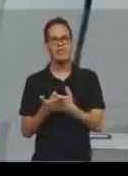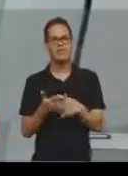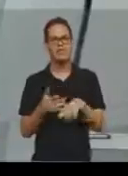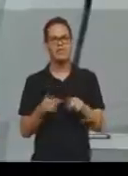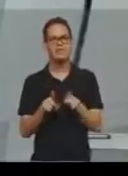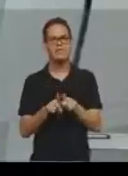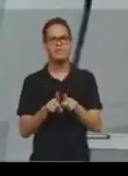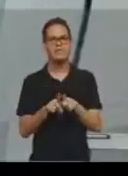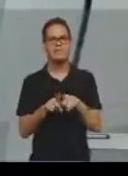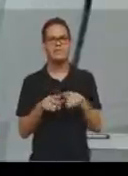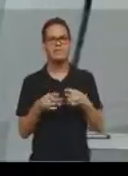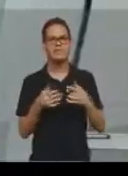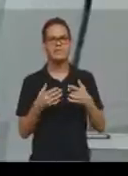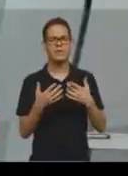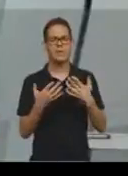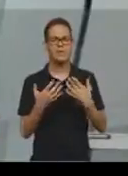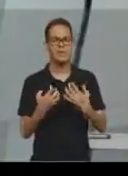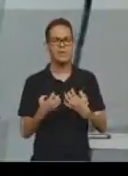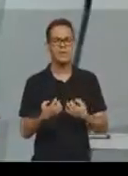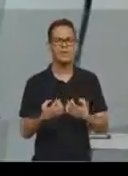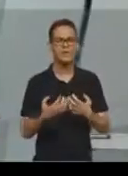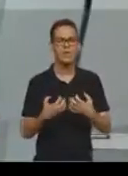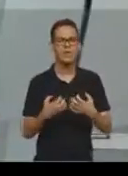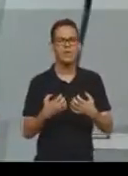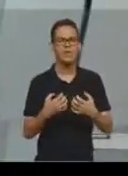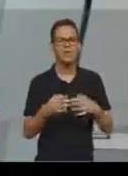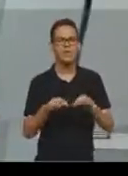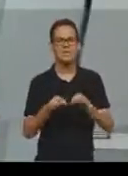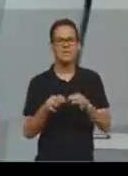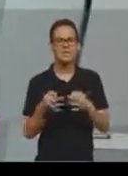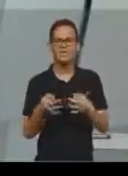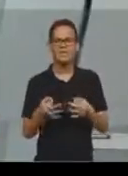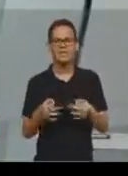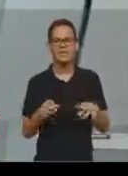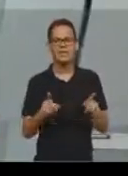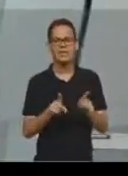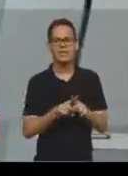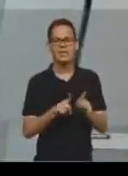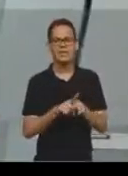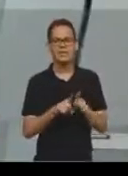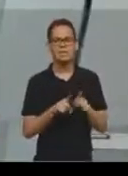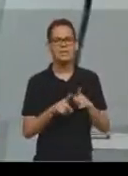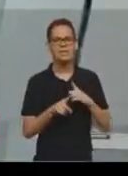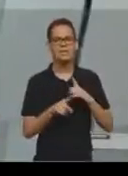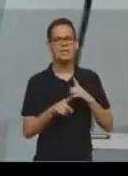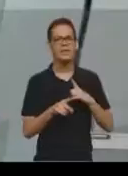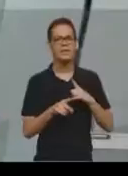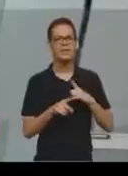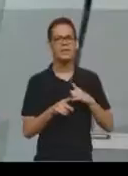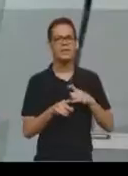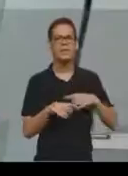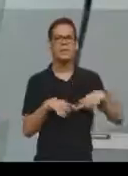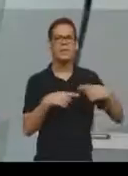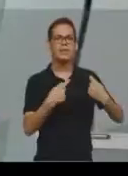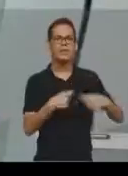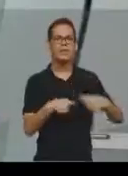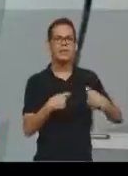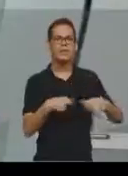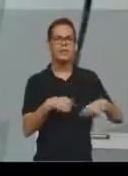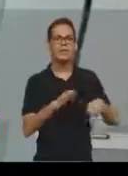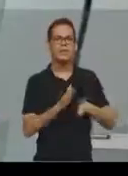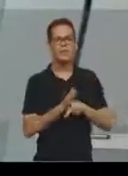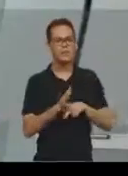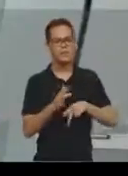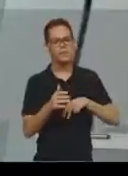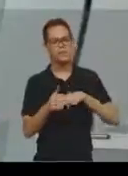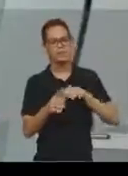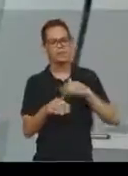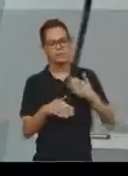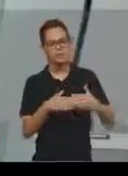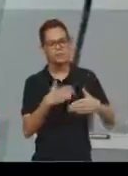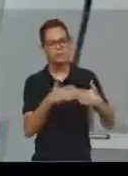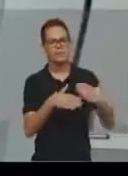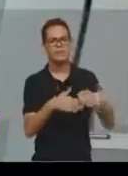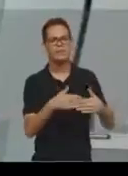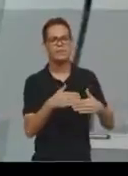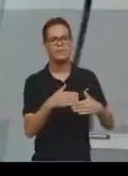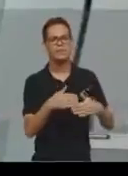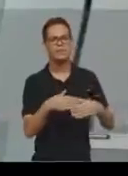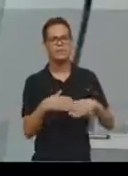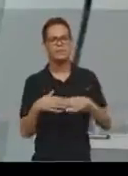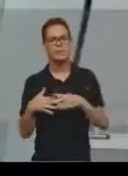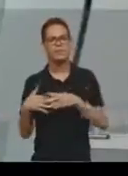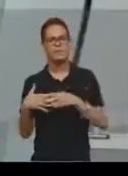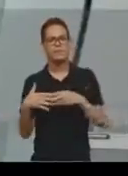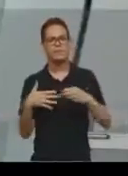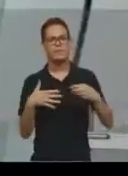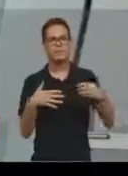água, né, por estruturas bem simples, elas vão também necessitar da água para a reprodução, para o transporte do